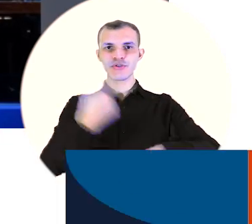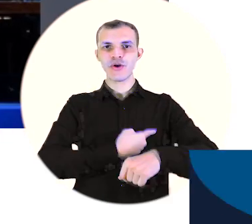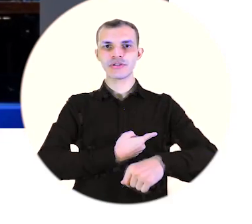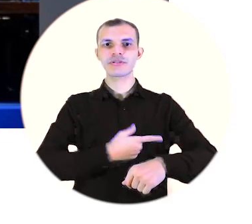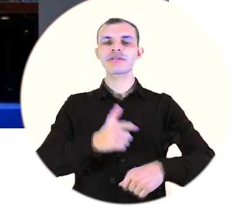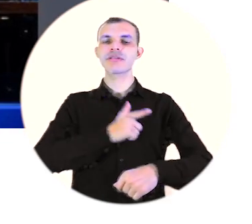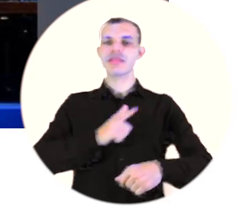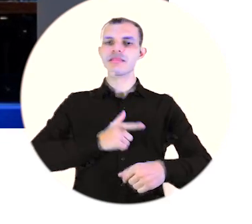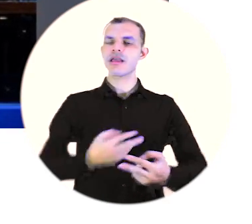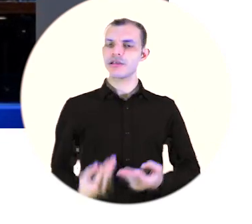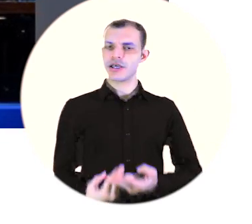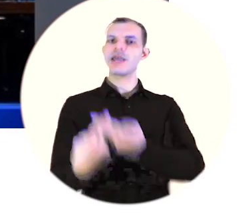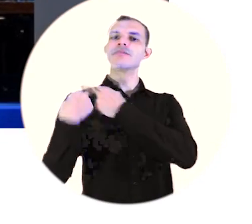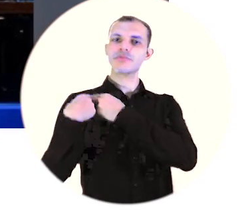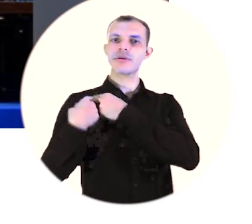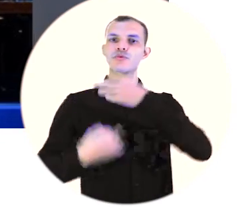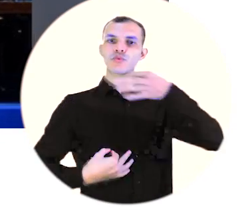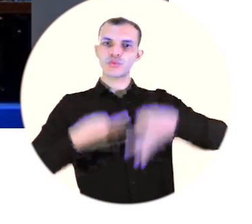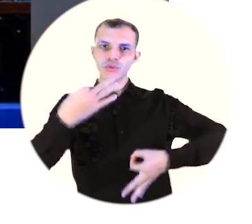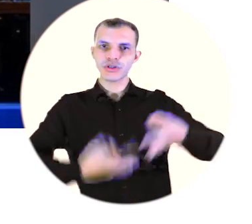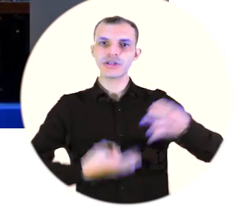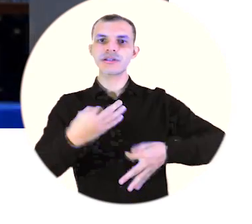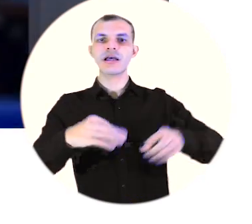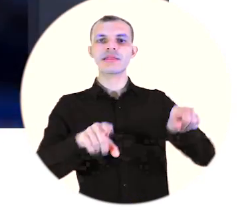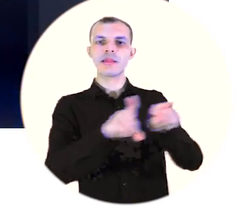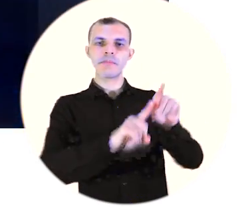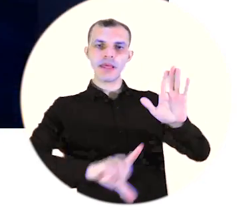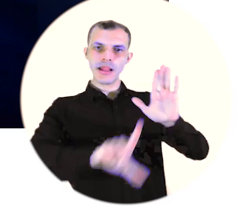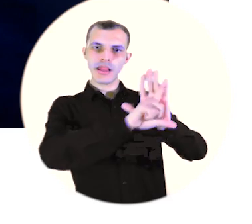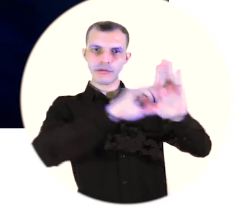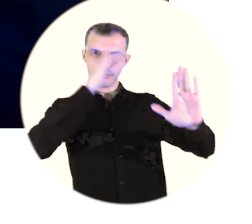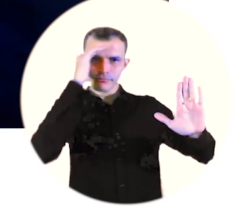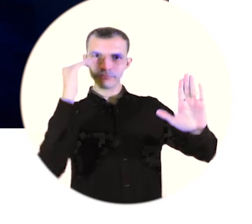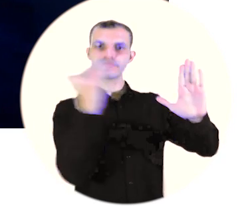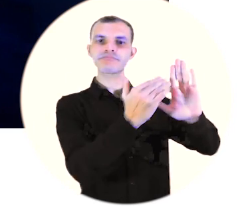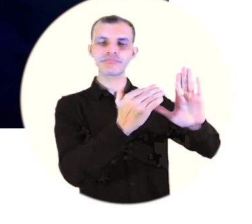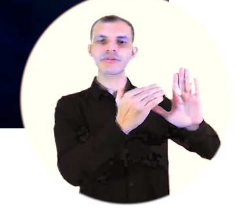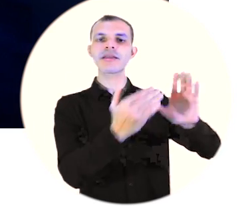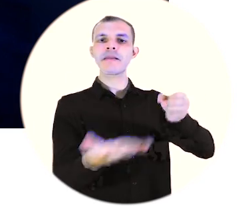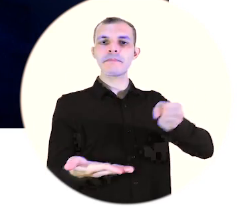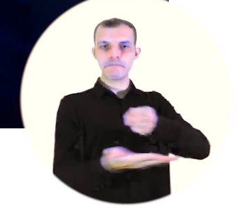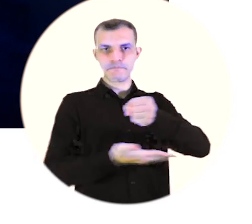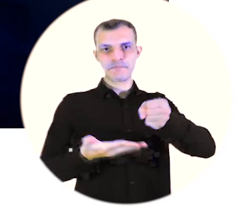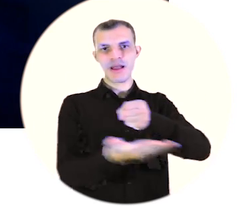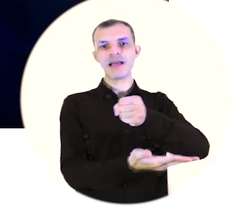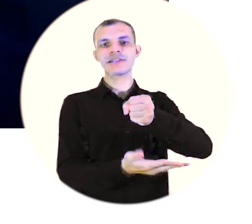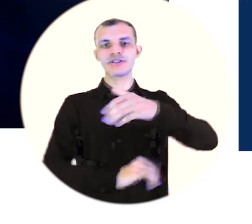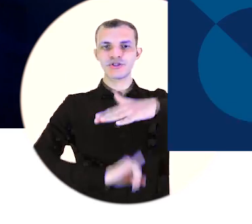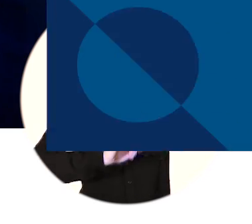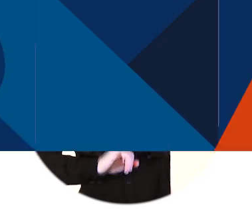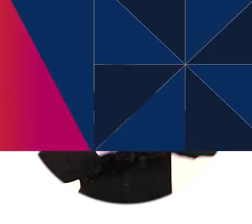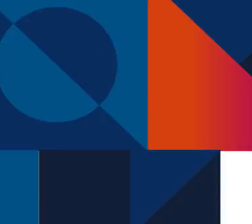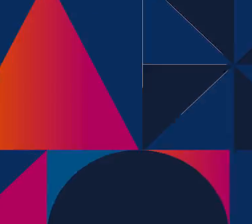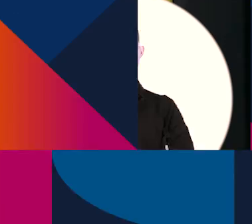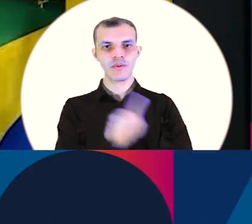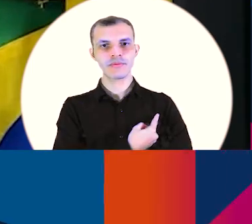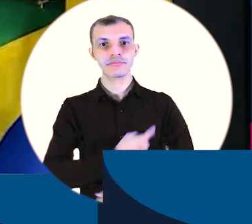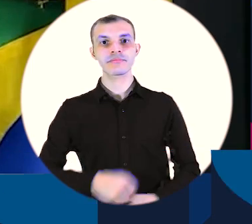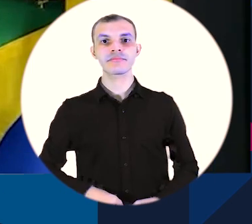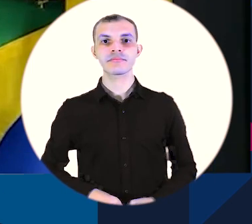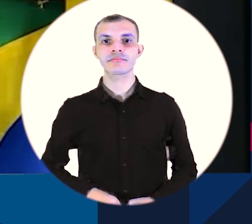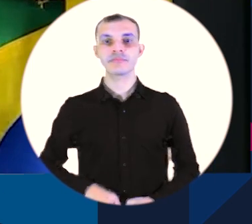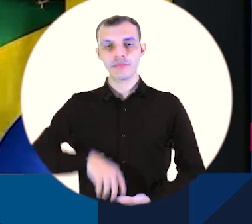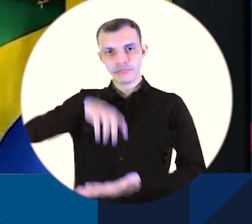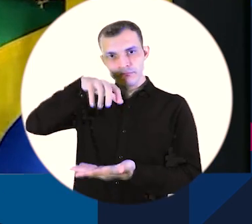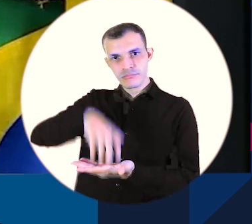O compromisso com a justiça e com a legalidade, portanto, estão nas raízes de nossas instituições.